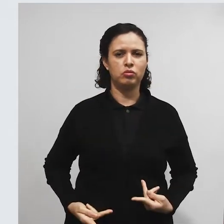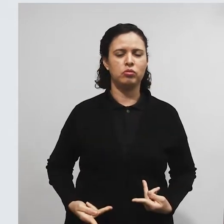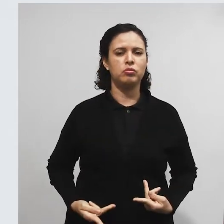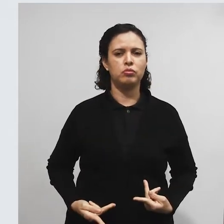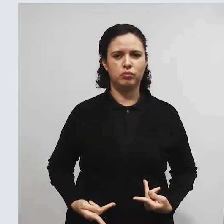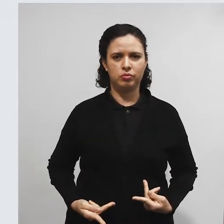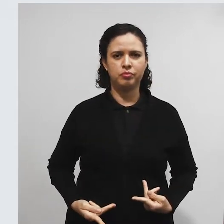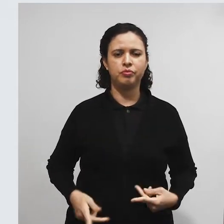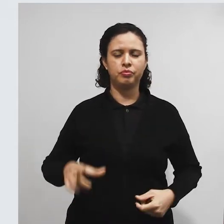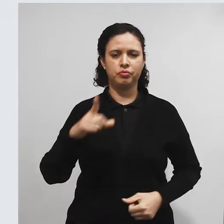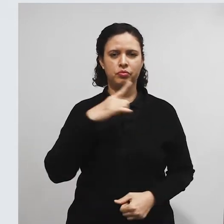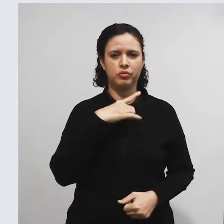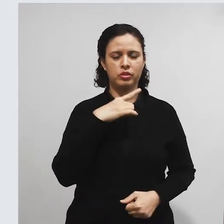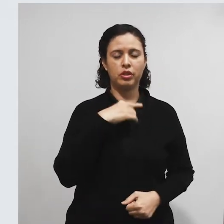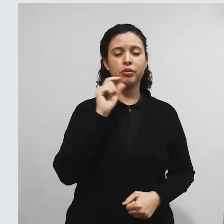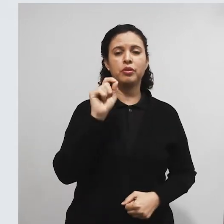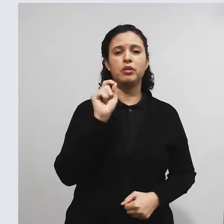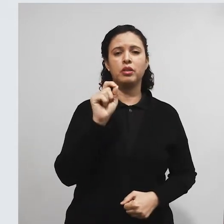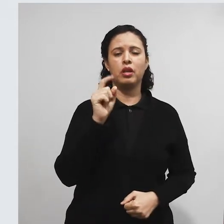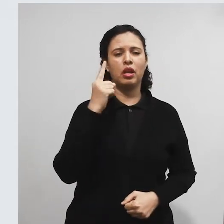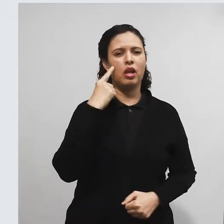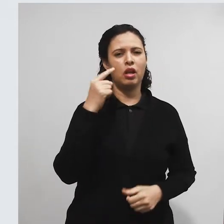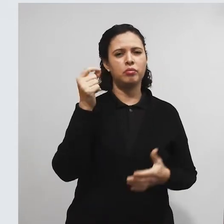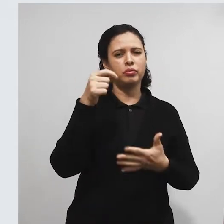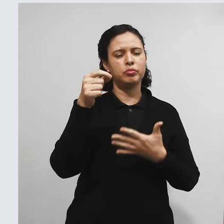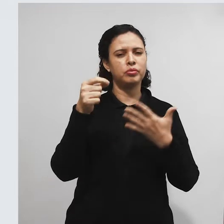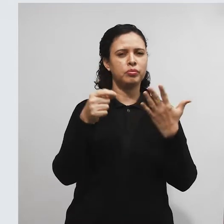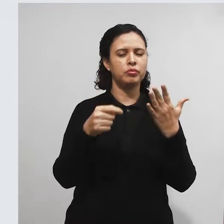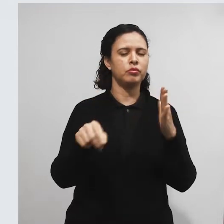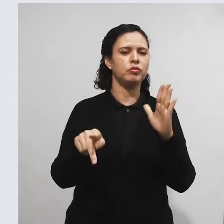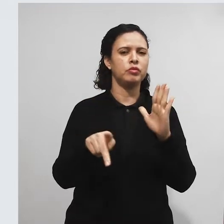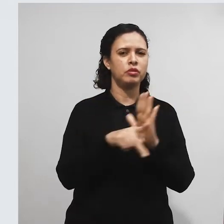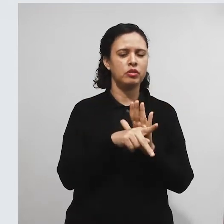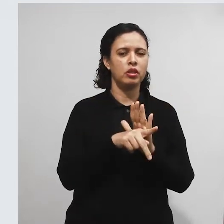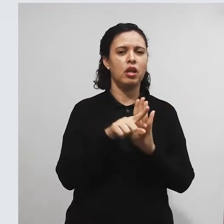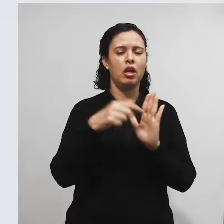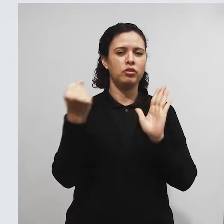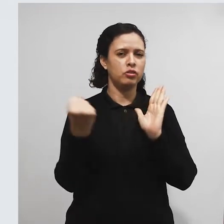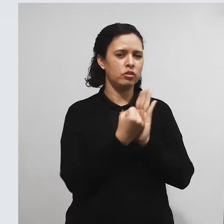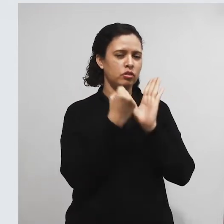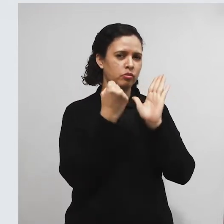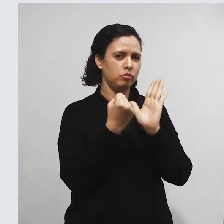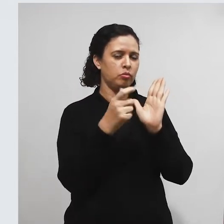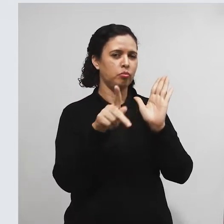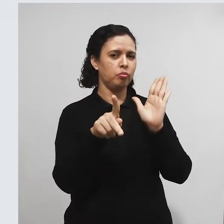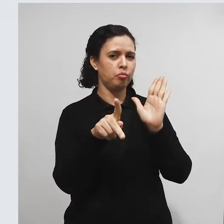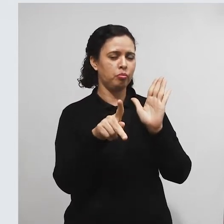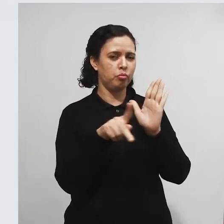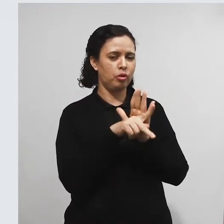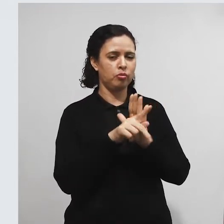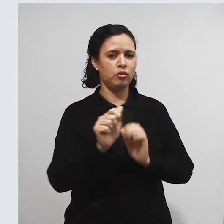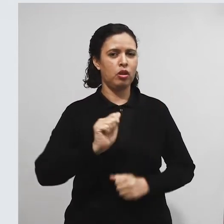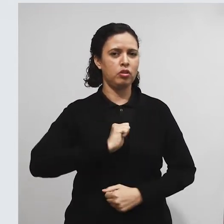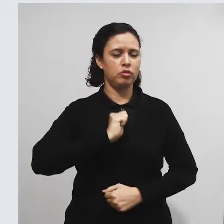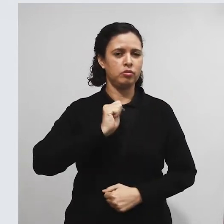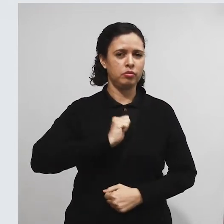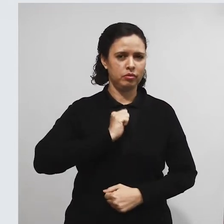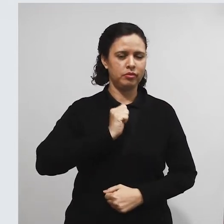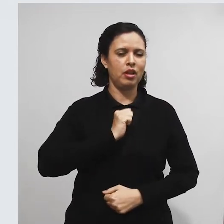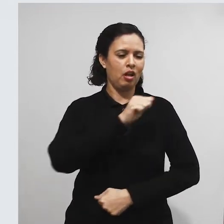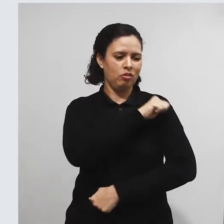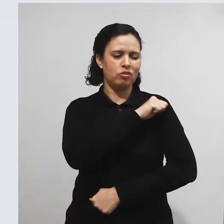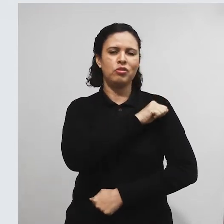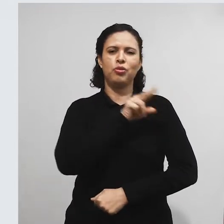sexo masculino, o homem. E aí são os elementos, também um símbolo que a antropologia utiliza, estudantes